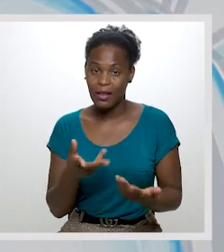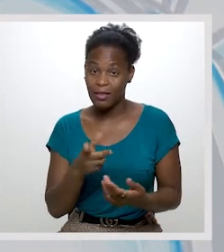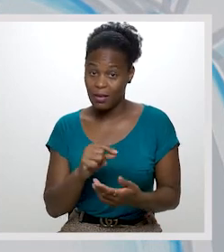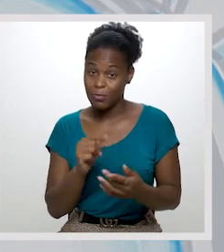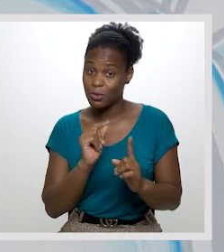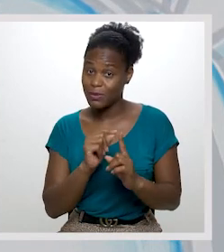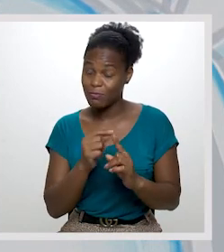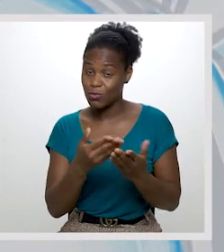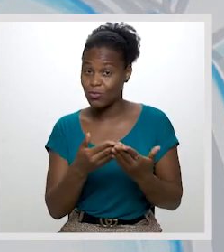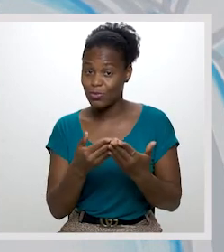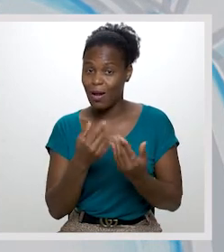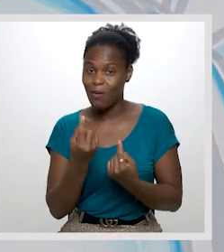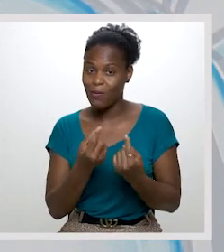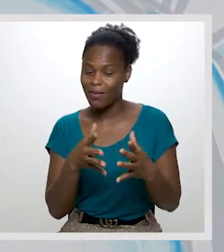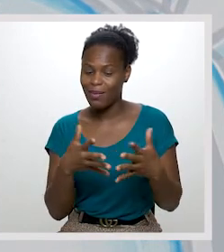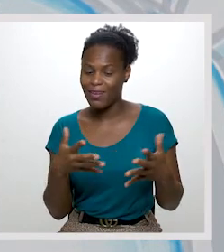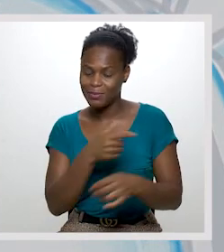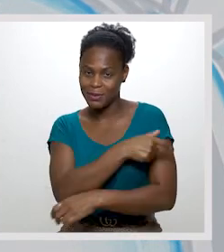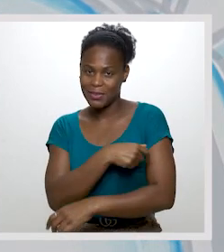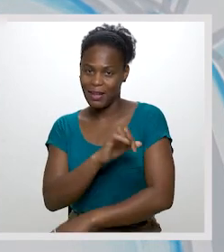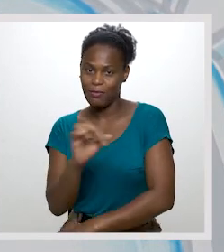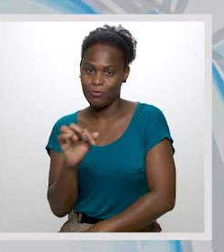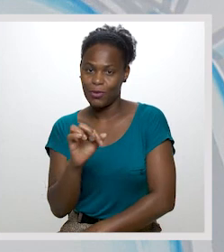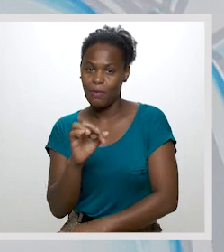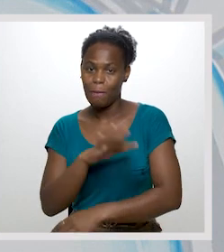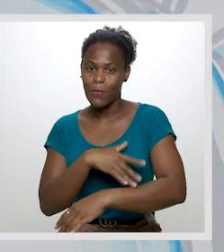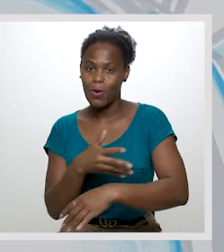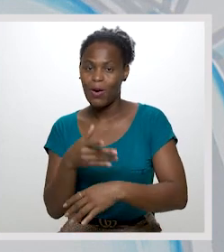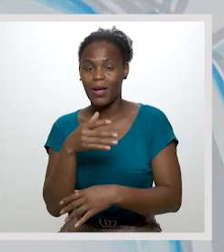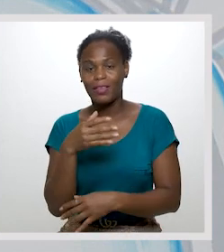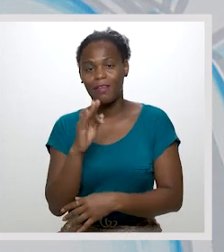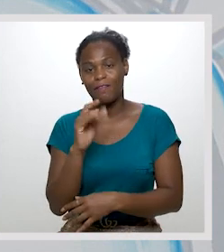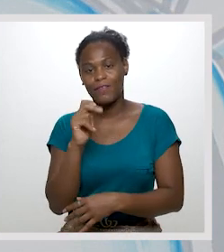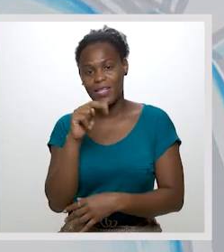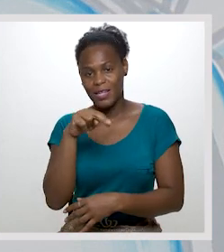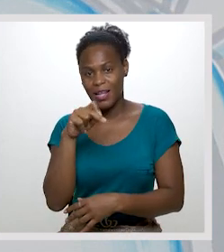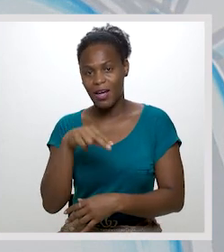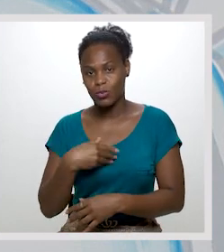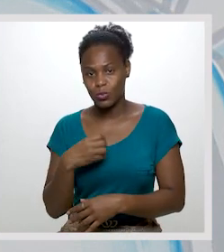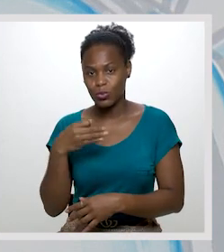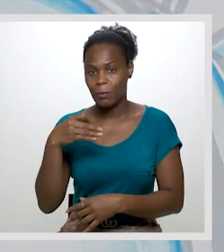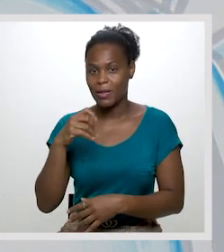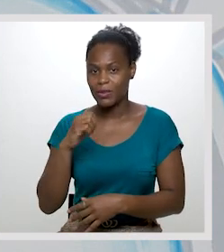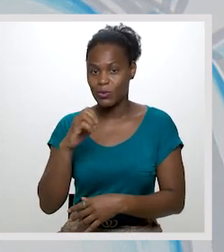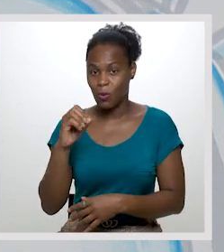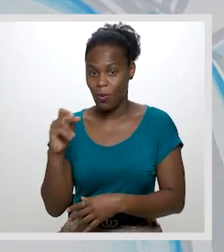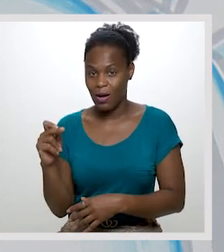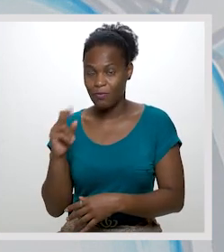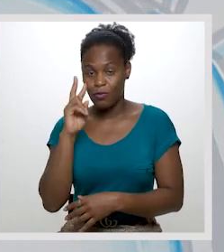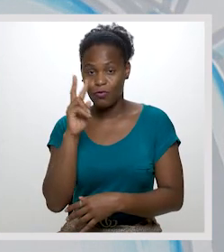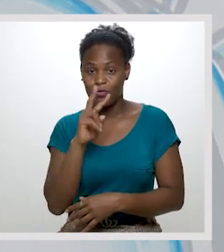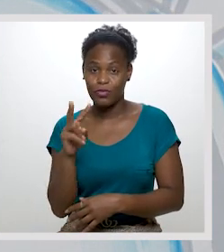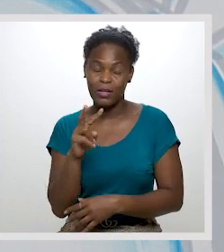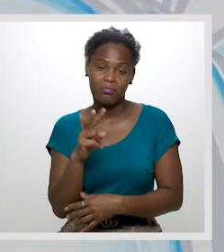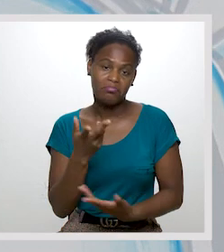Estudamos especificamente um dos seus grandes representantes, o poeta Fernando Pessoa. Vimos os heterônimos que